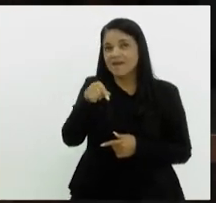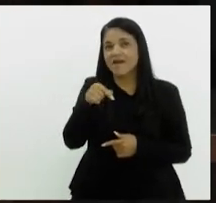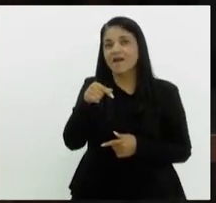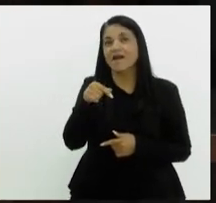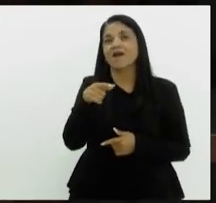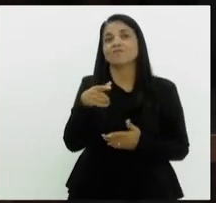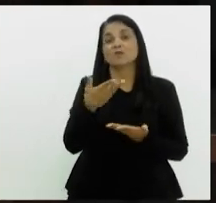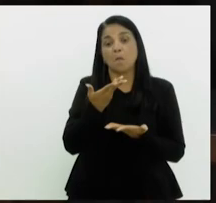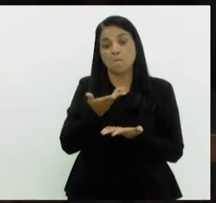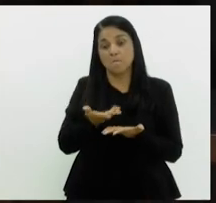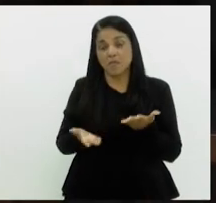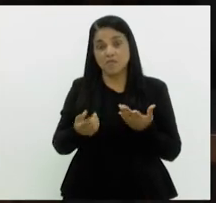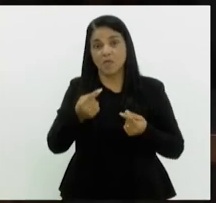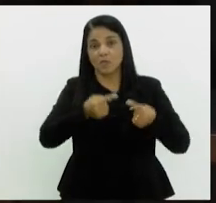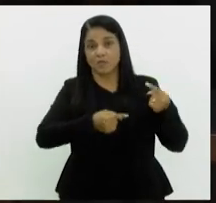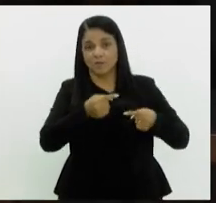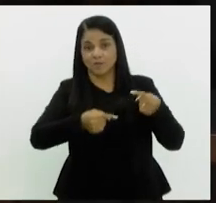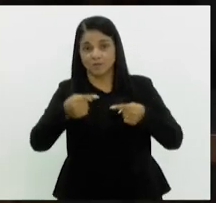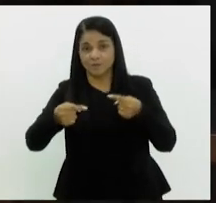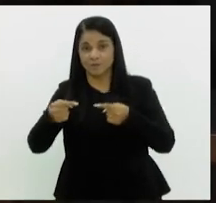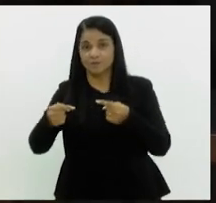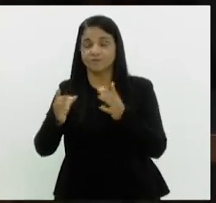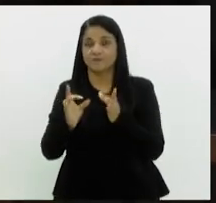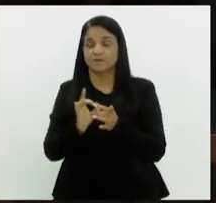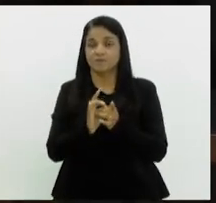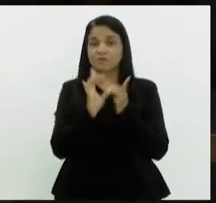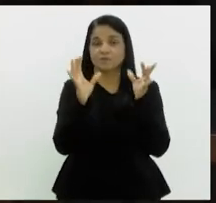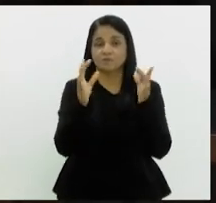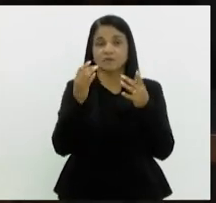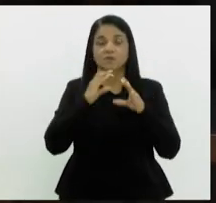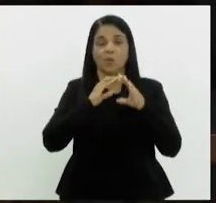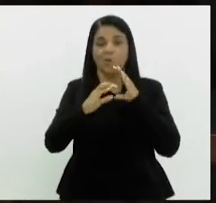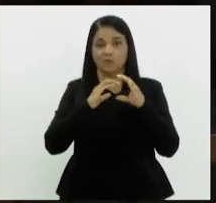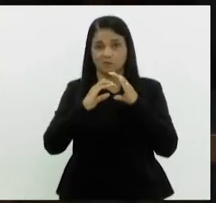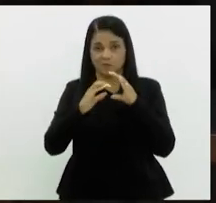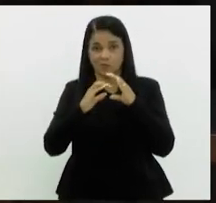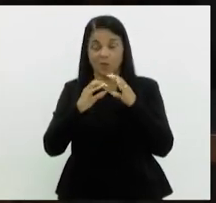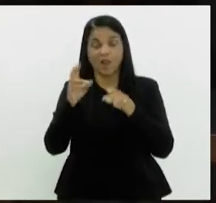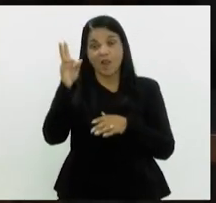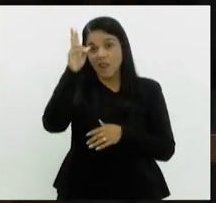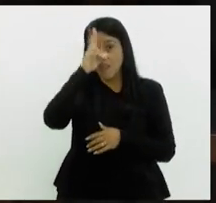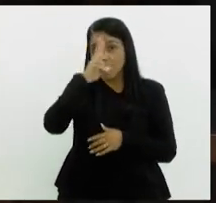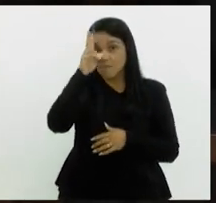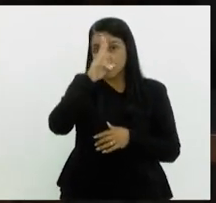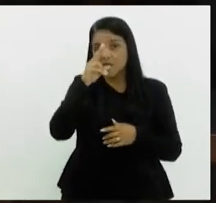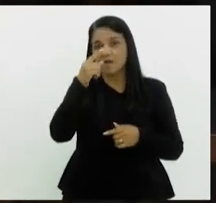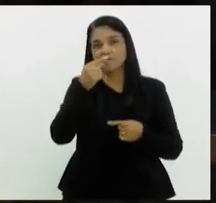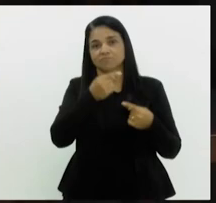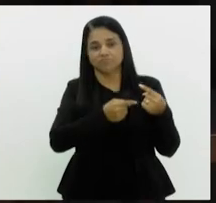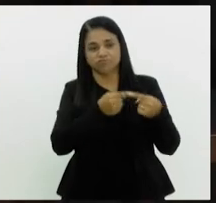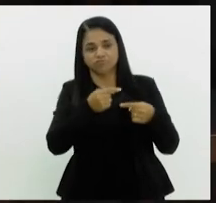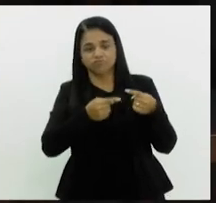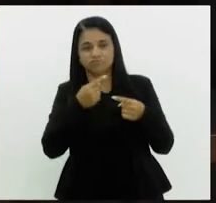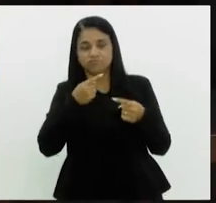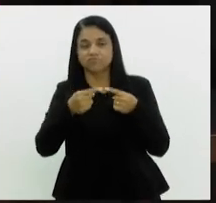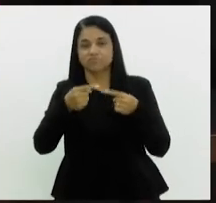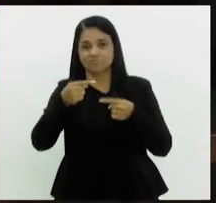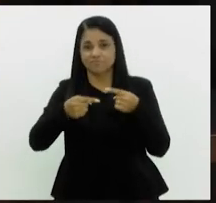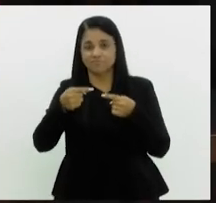também com o debate sobre democratização da comunicação. Relembrar o debate, porque quando a gente